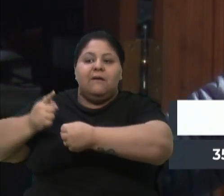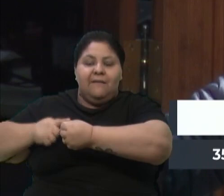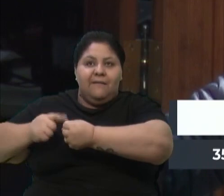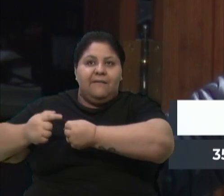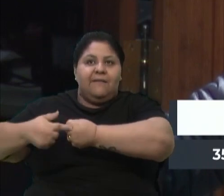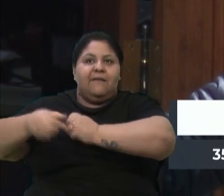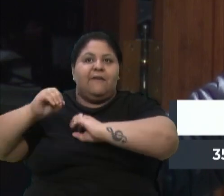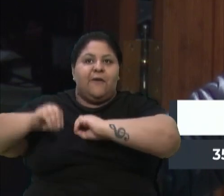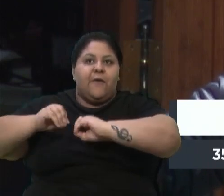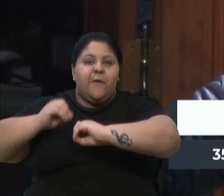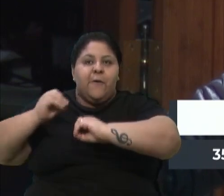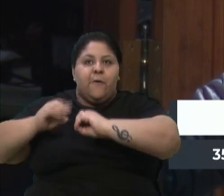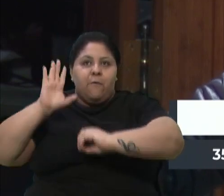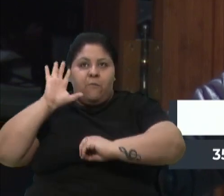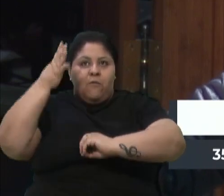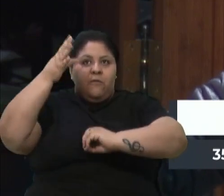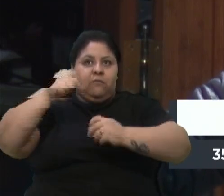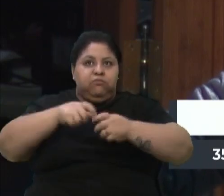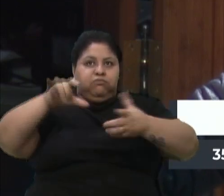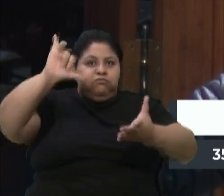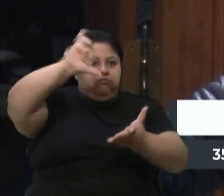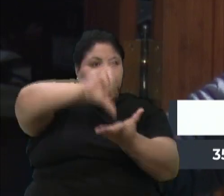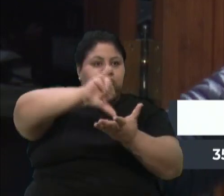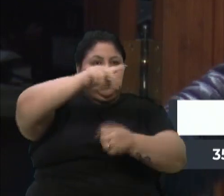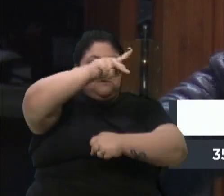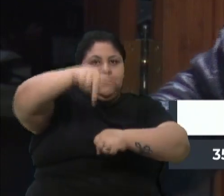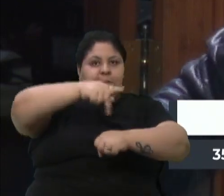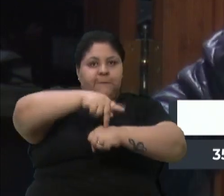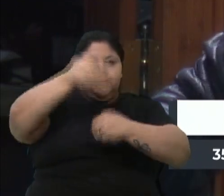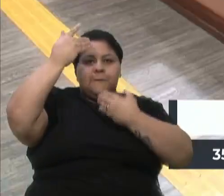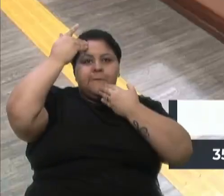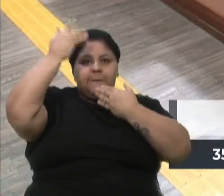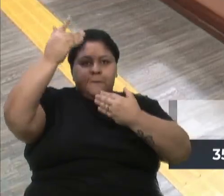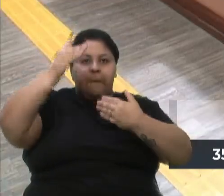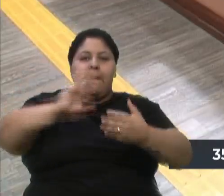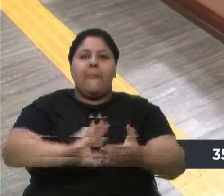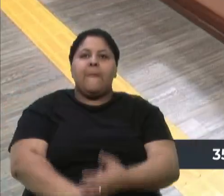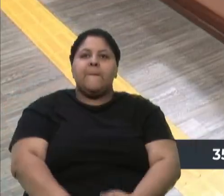como acontece nos grandes centros do país e do mundo. Obrigado, senhor presidente.